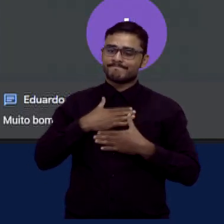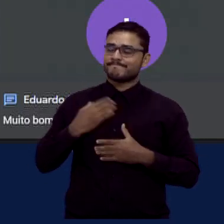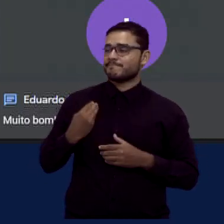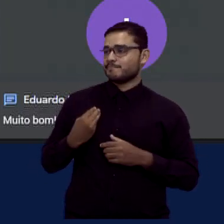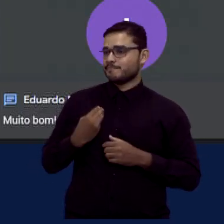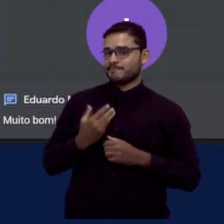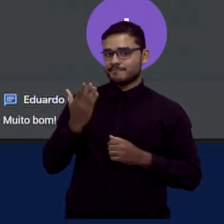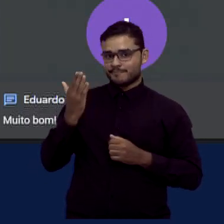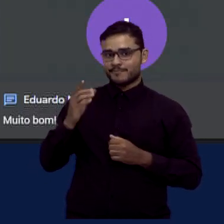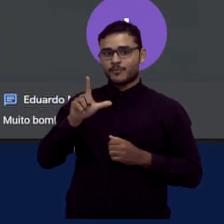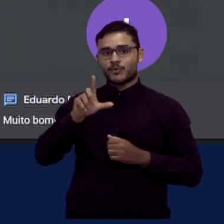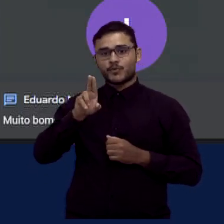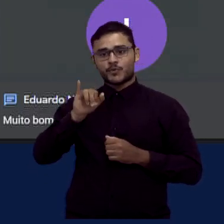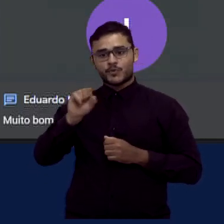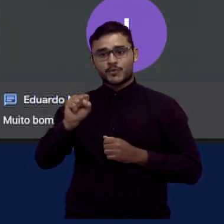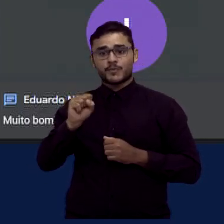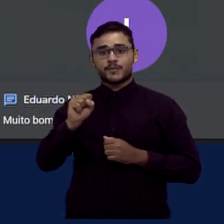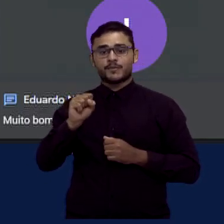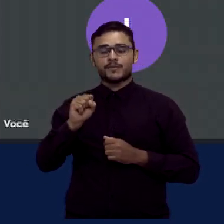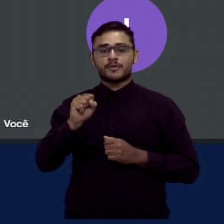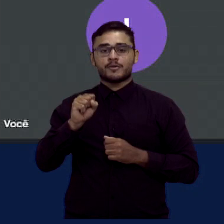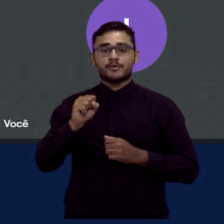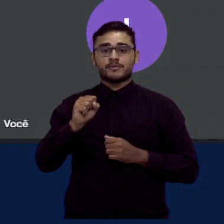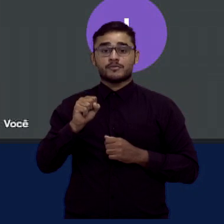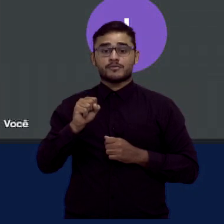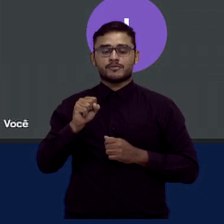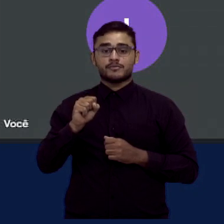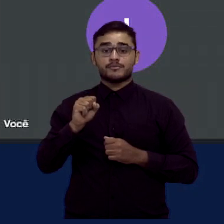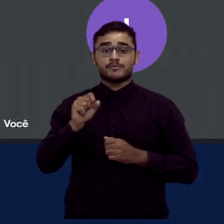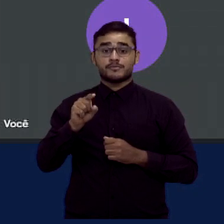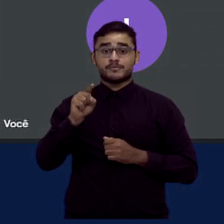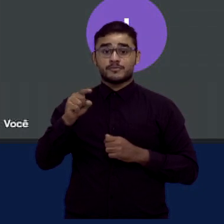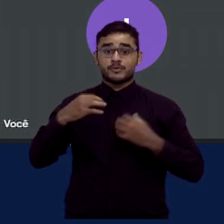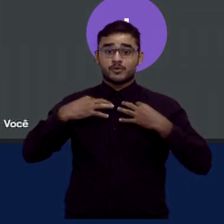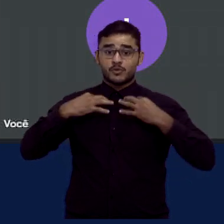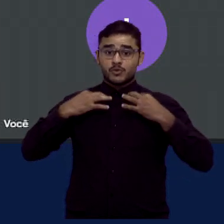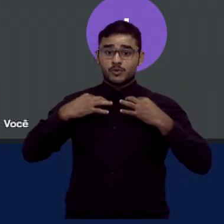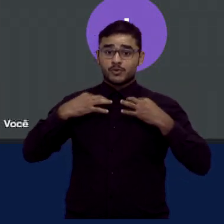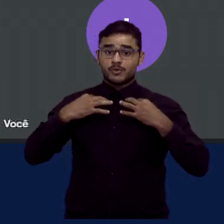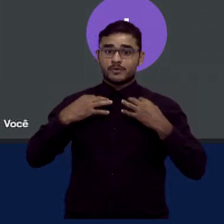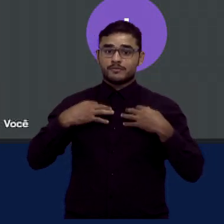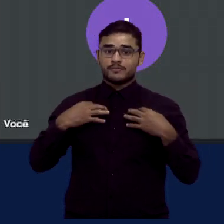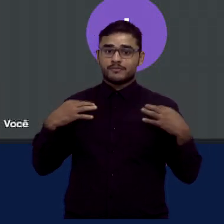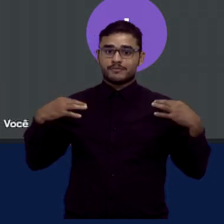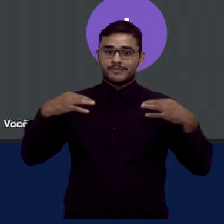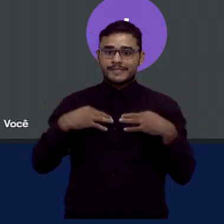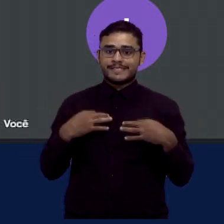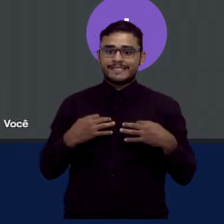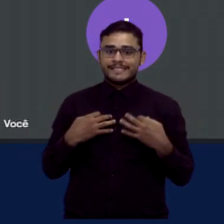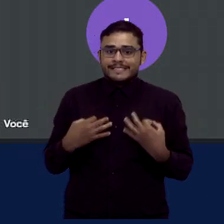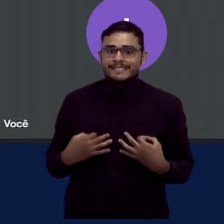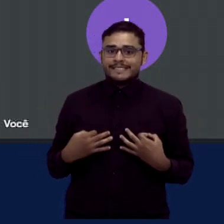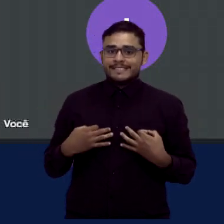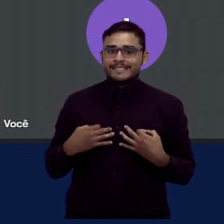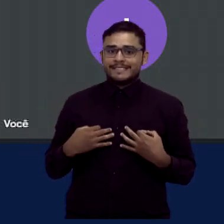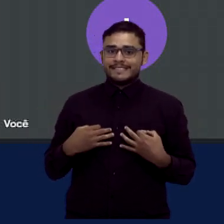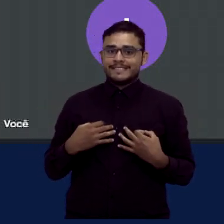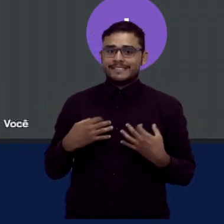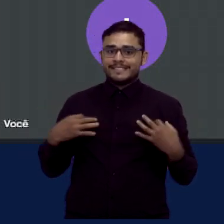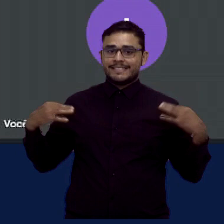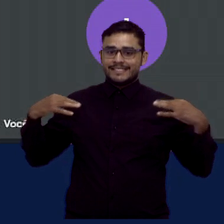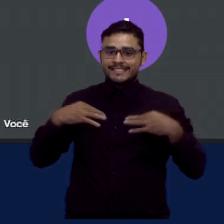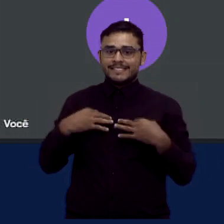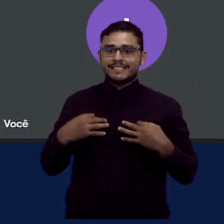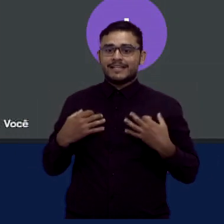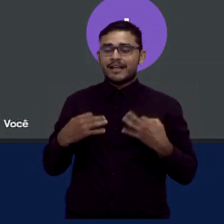aqui. Na falta de roupa para lhe receber, eu uso mais roupa. Um casaco, como você